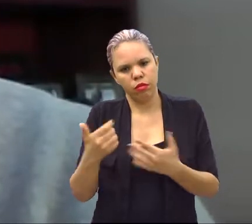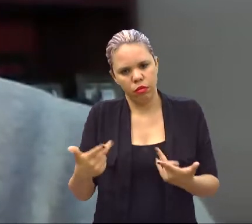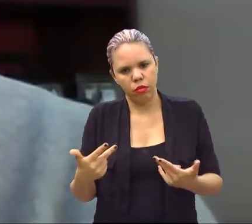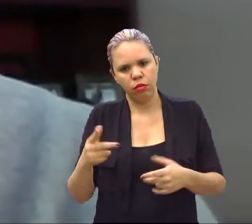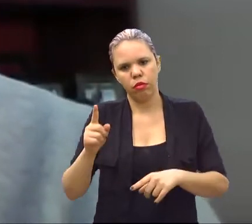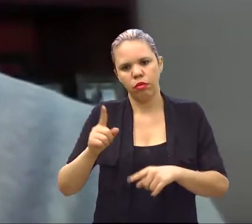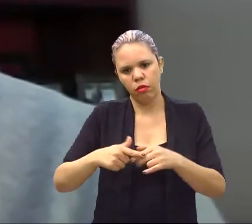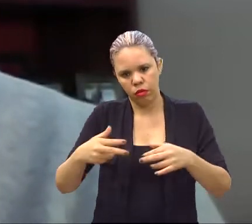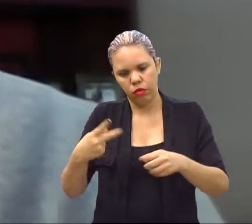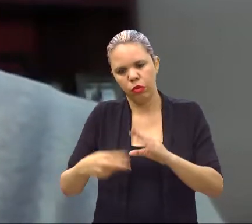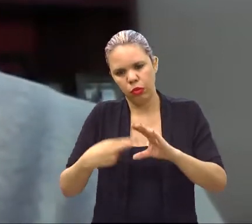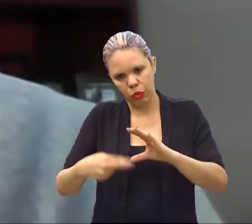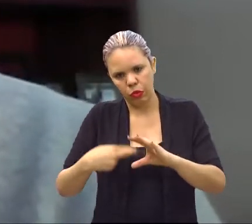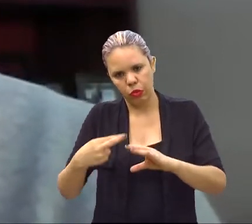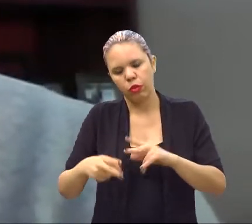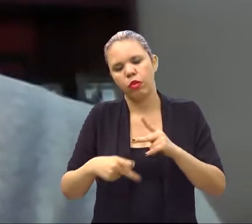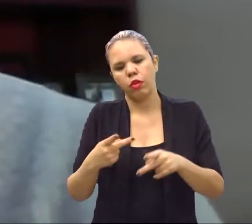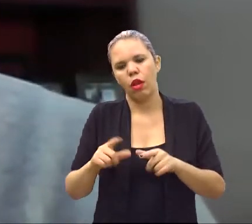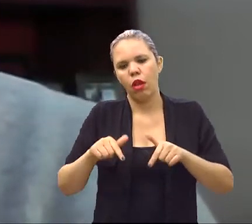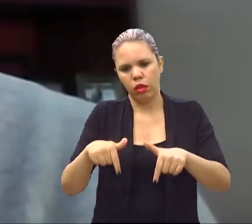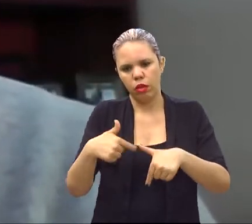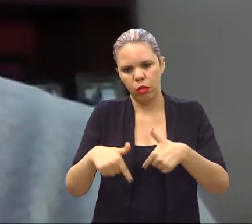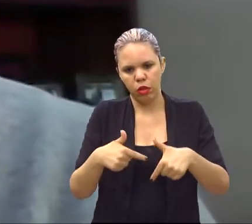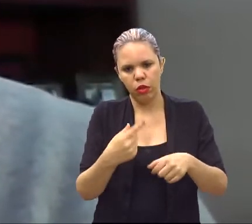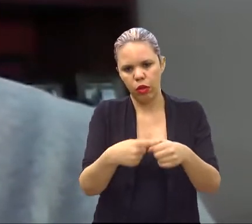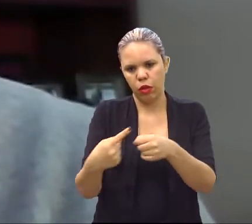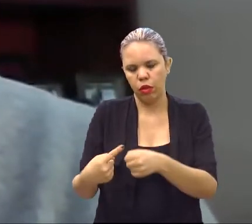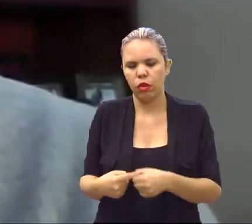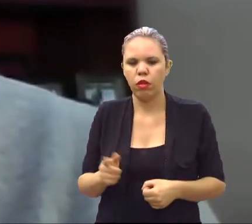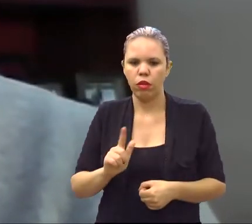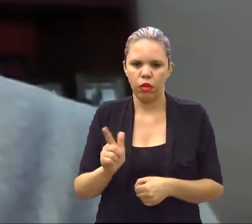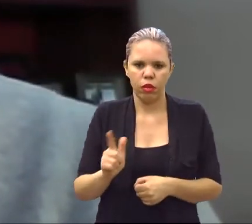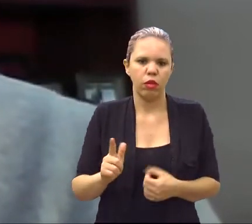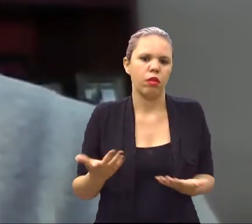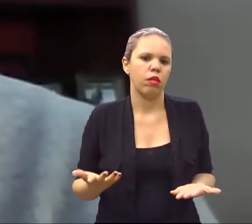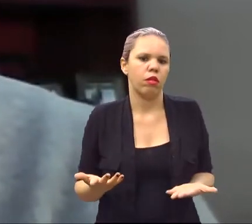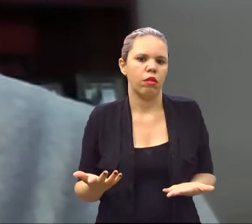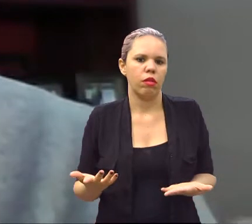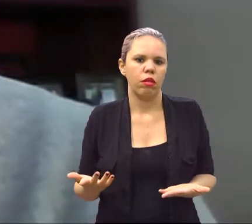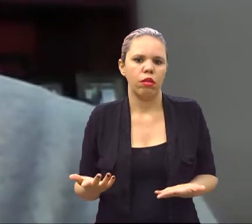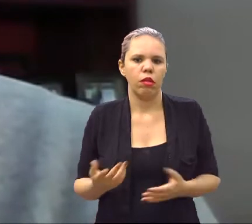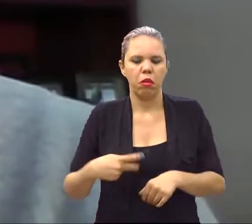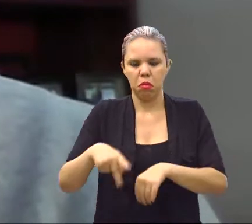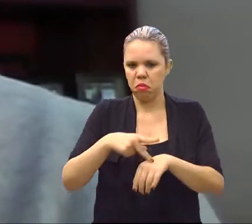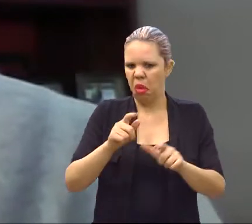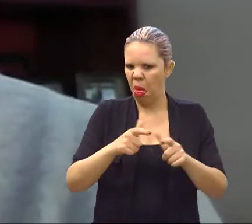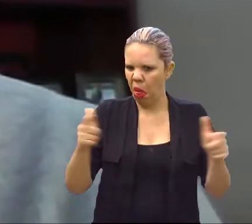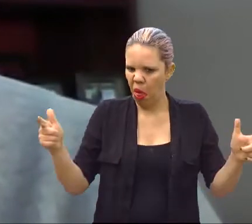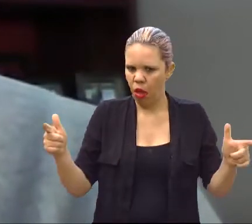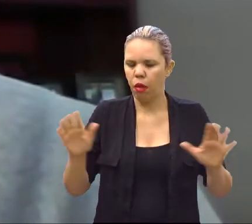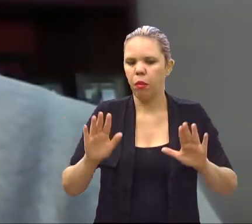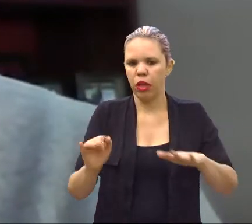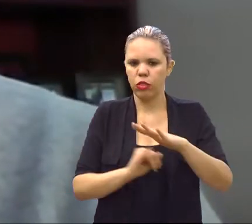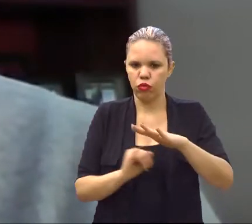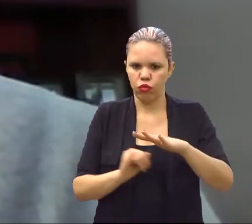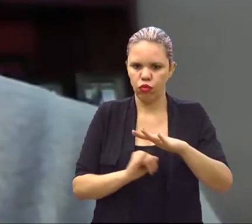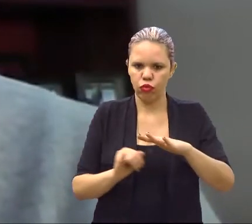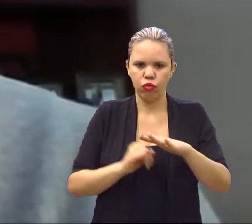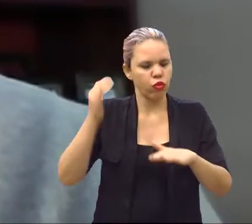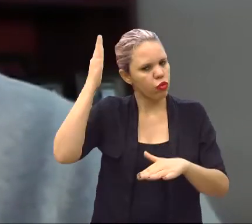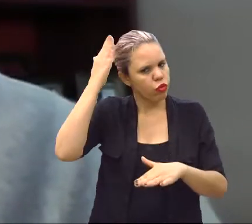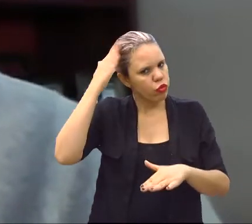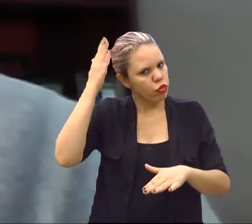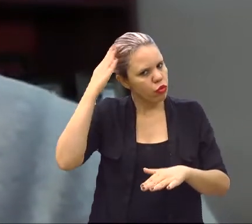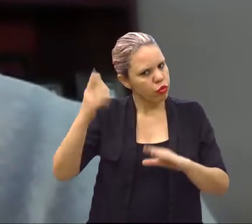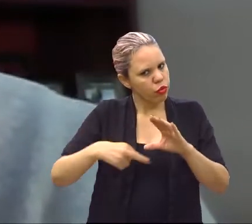catadores. É aí que nós atuamos em alguns municípios. É evidente, o país é muito grande, mas o Instituto Paranaense de Reciclagem